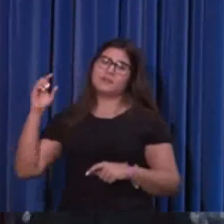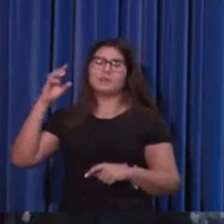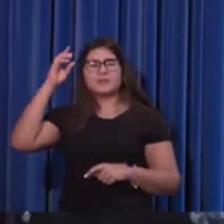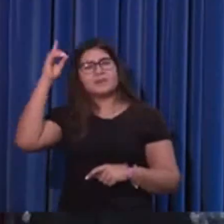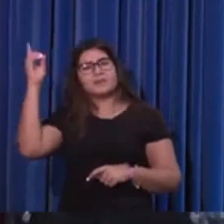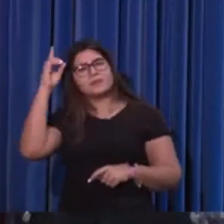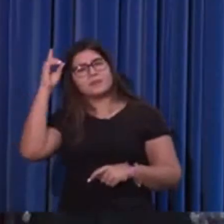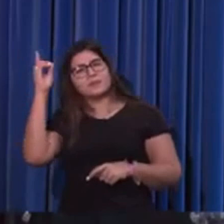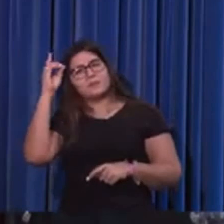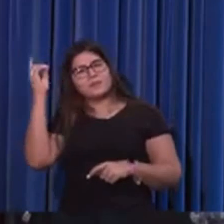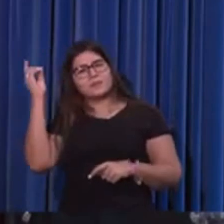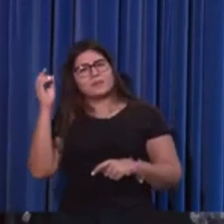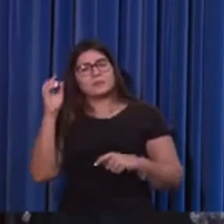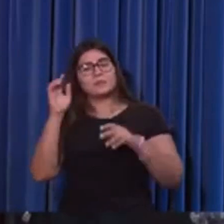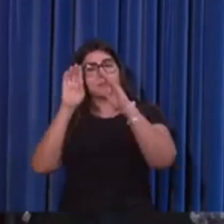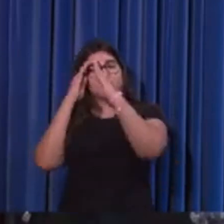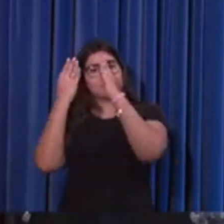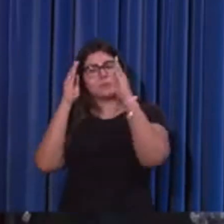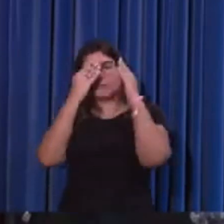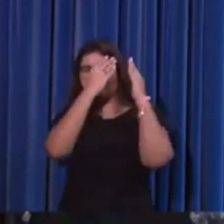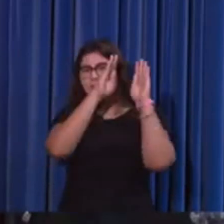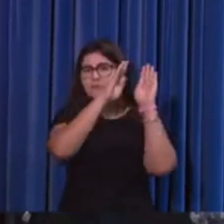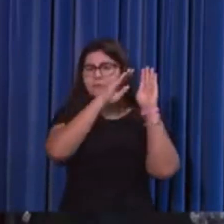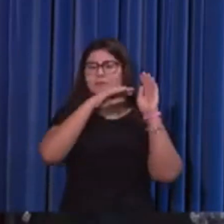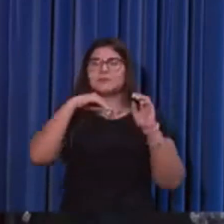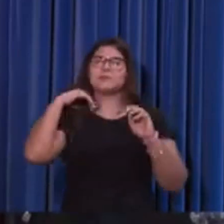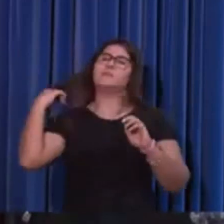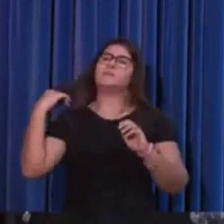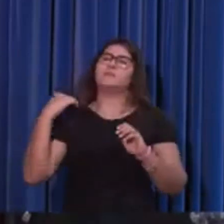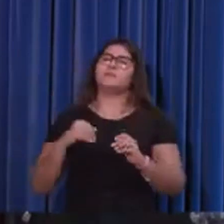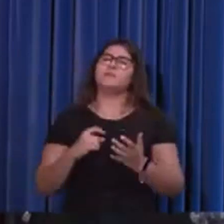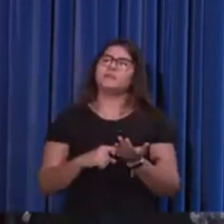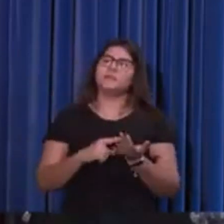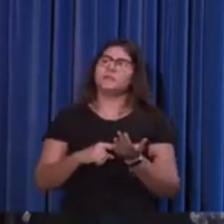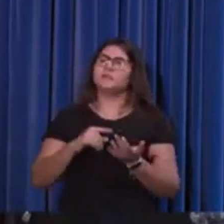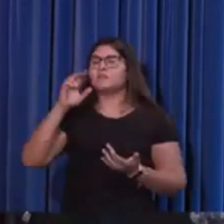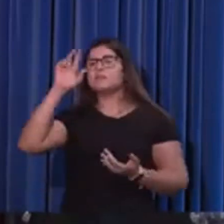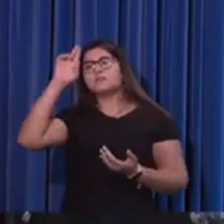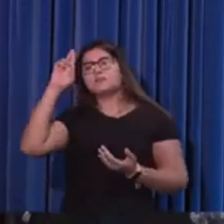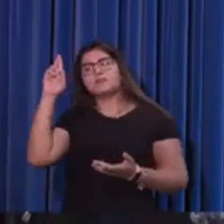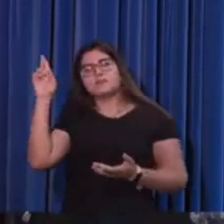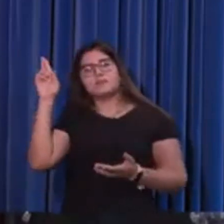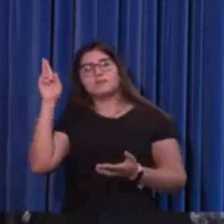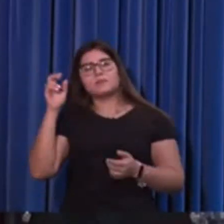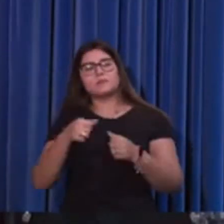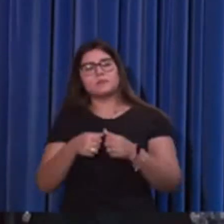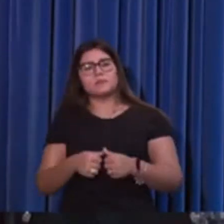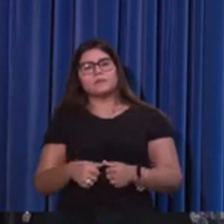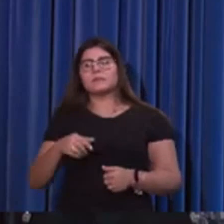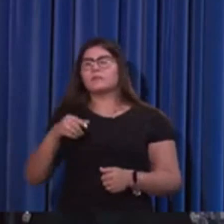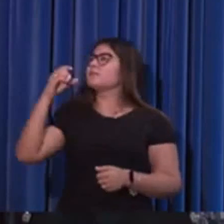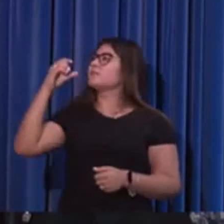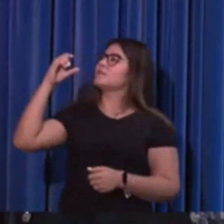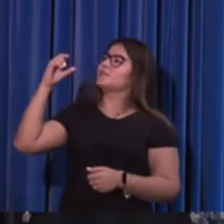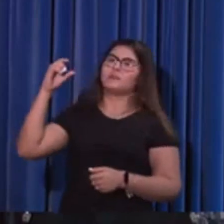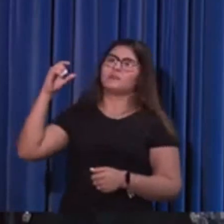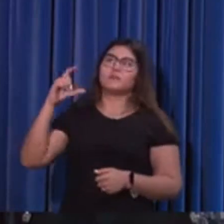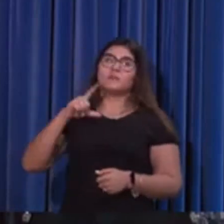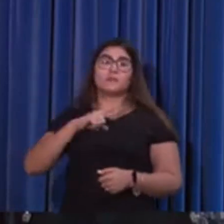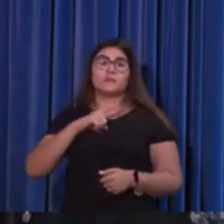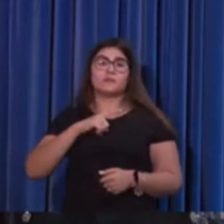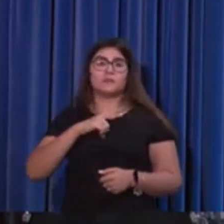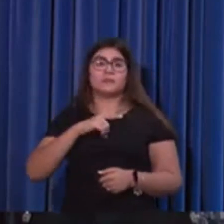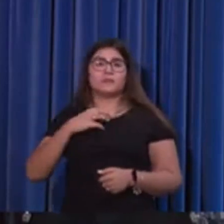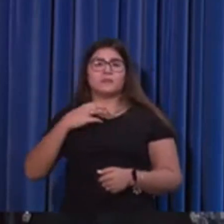diariamente, para abri-la e pedir ao Senhor que esta palavra seja significativa ao